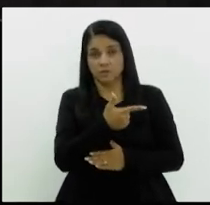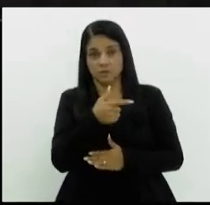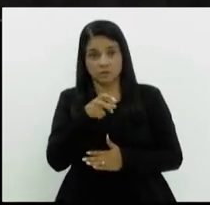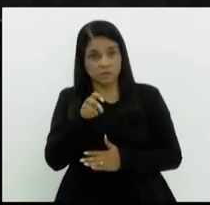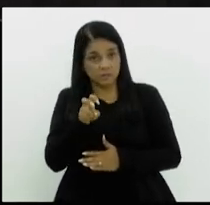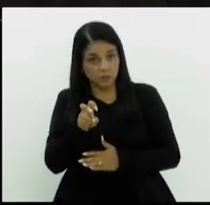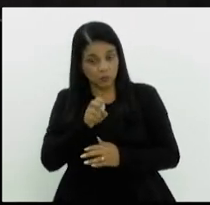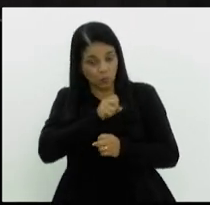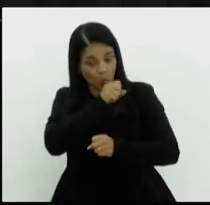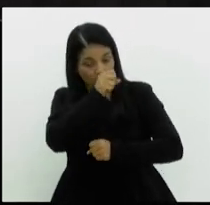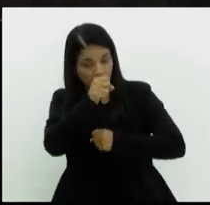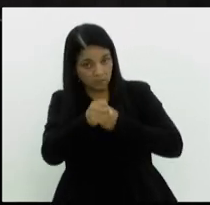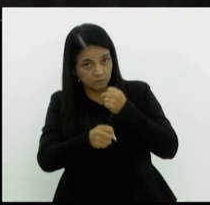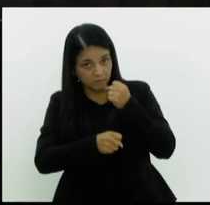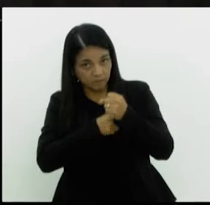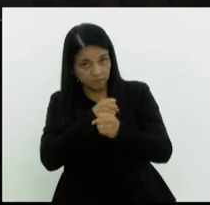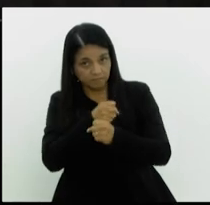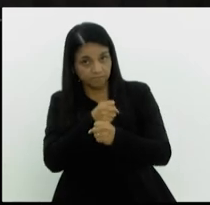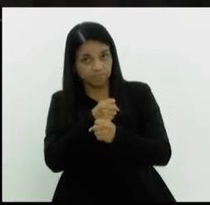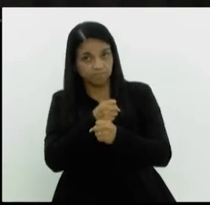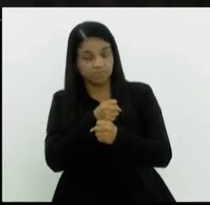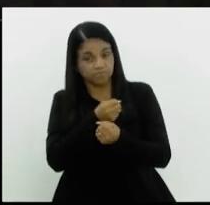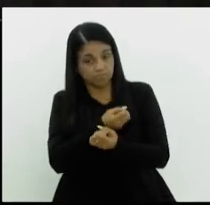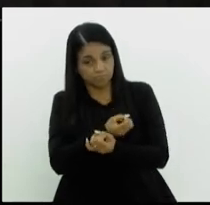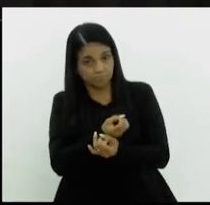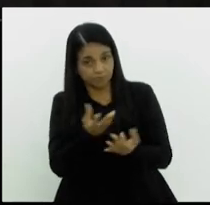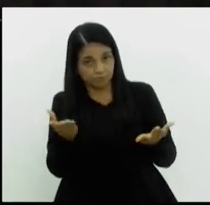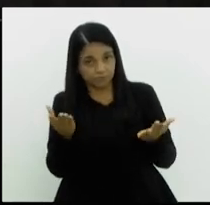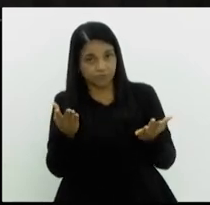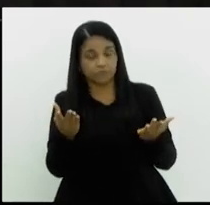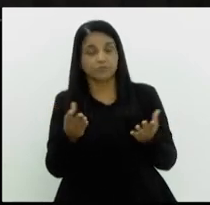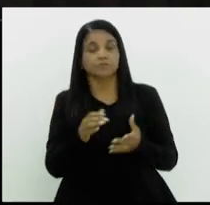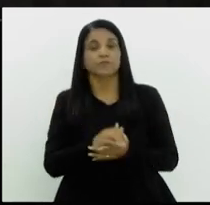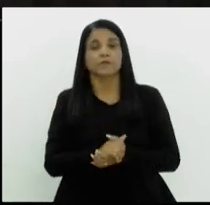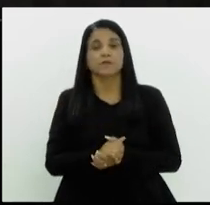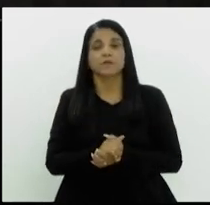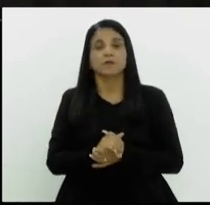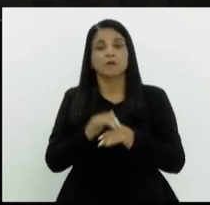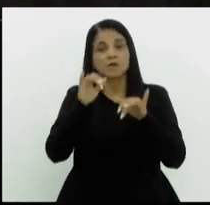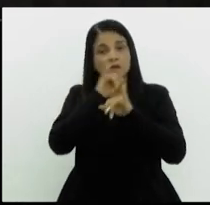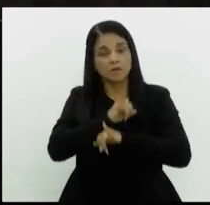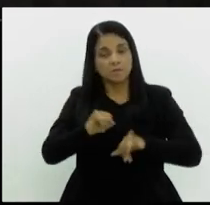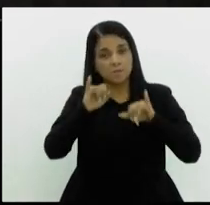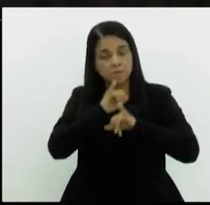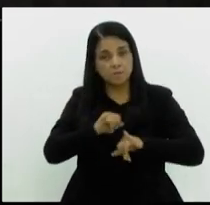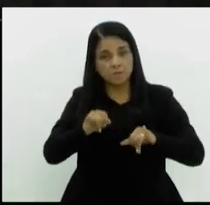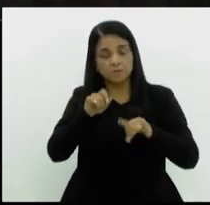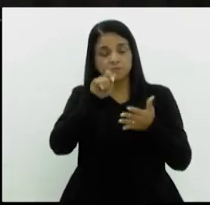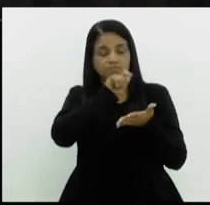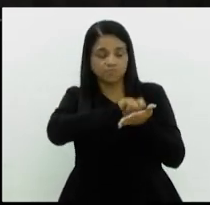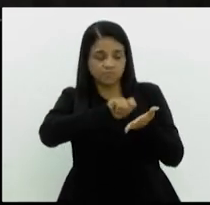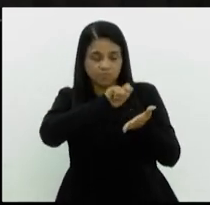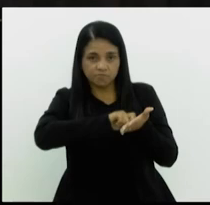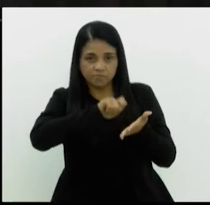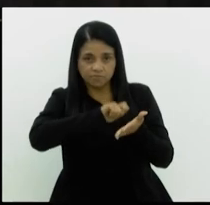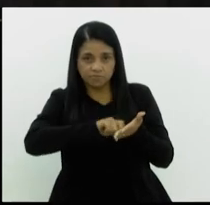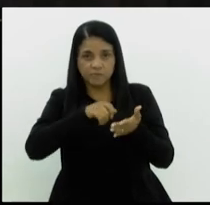2025. E a nossa mídia escrita, falada e